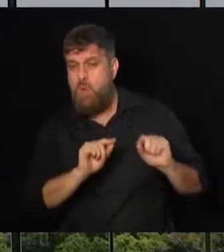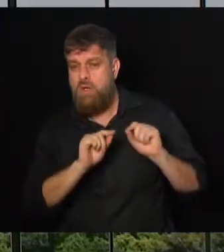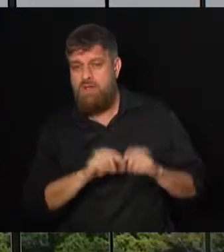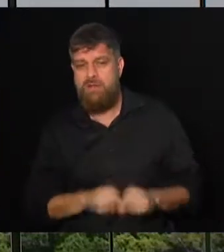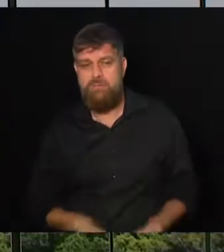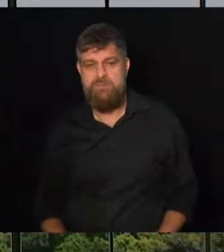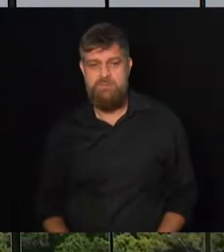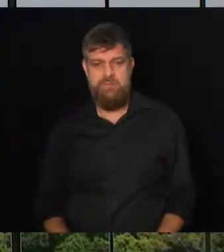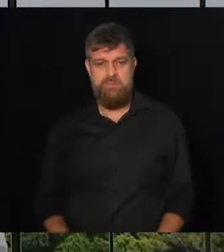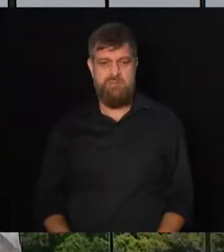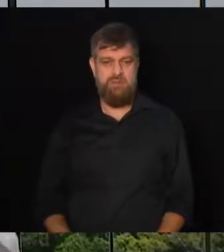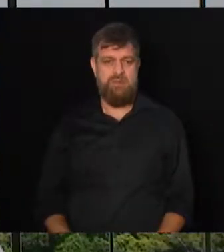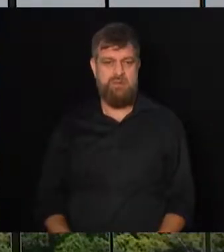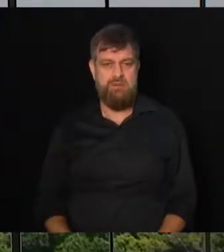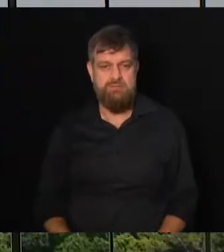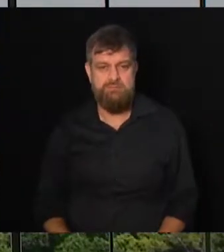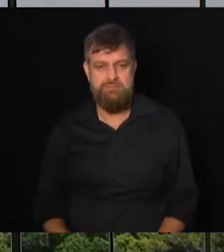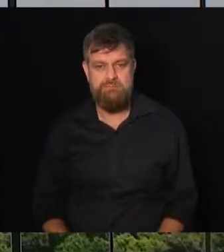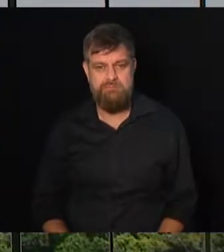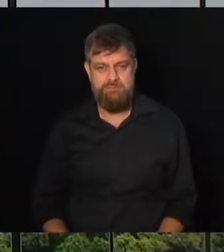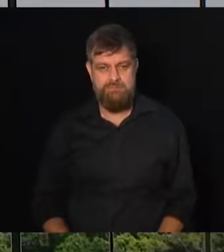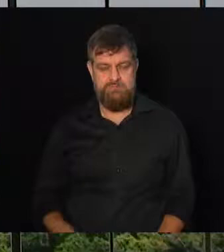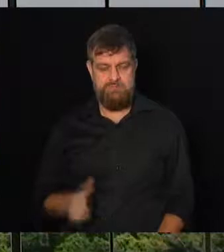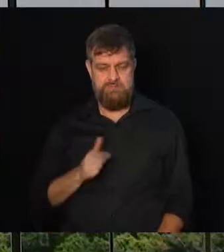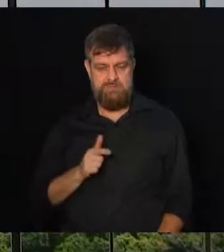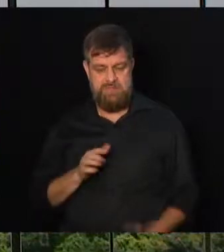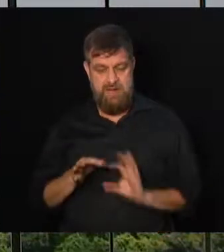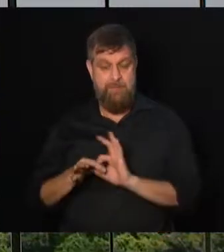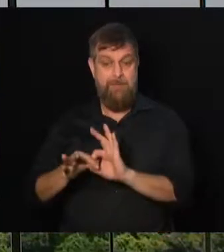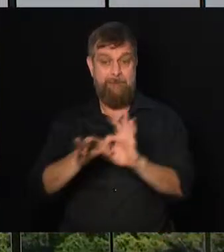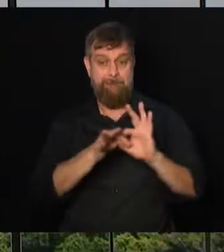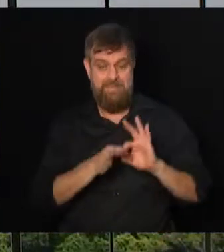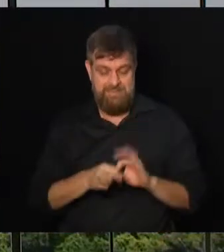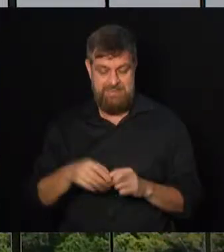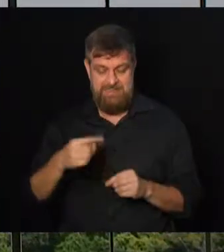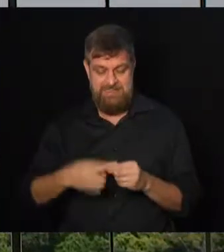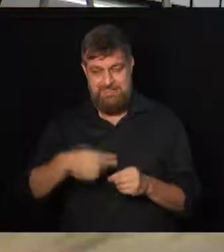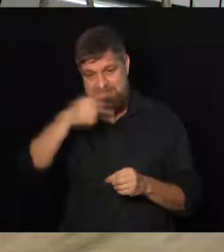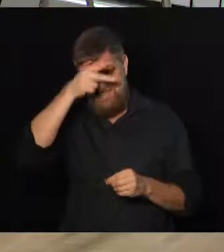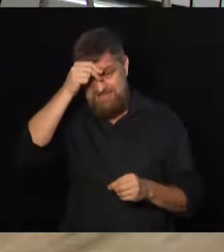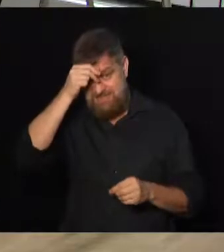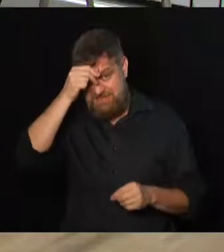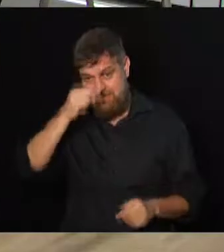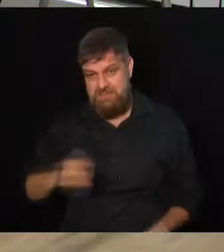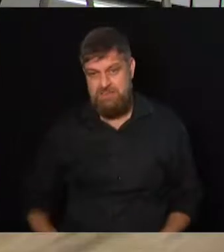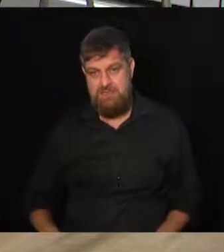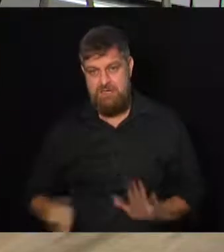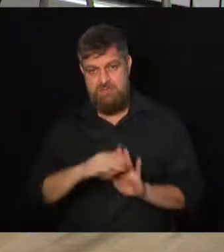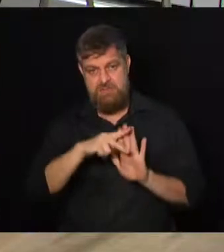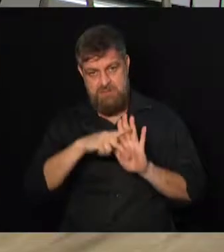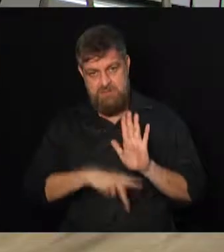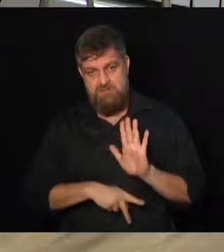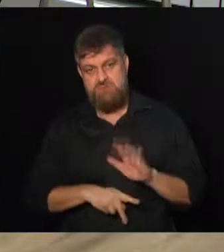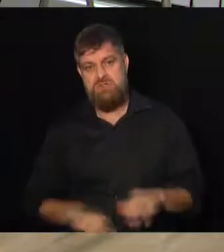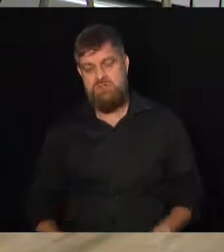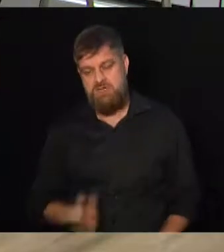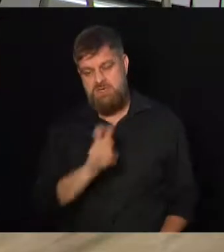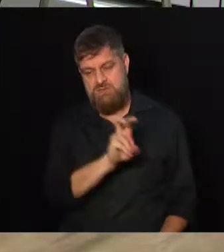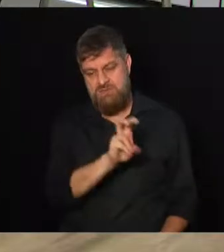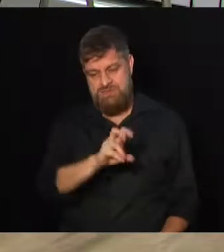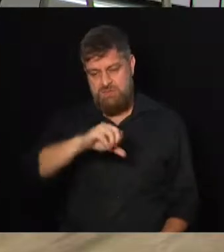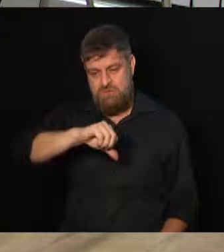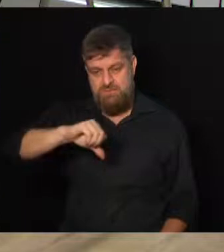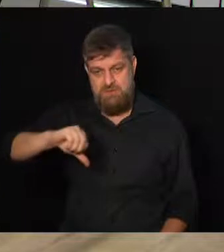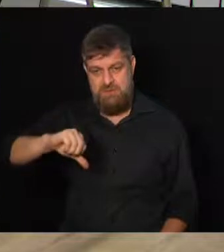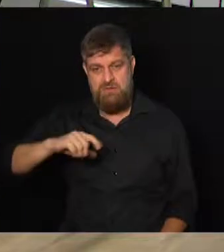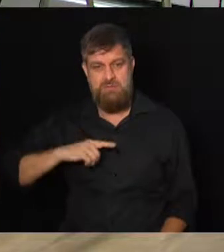pessoa, um ente federativo colaborar com o outro, né? Se você que a portaria 5599? Na verdade, não só a